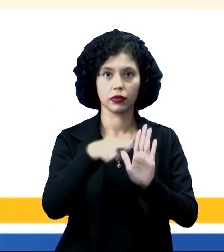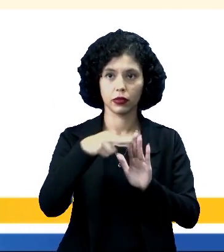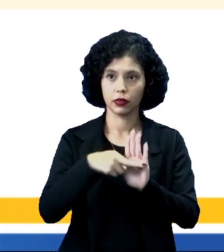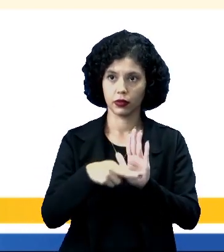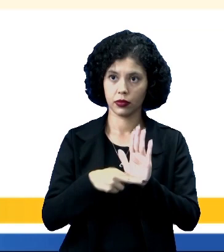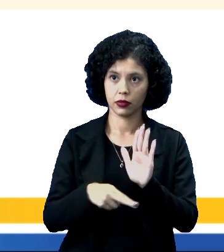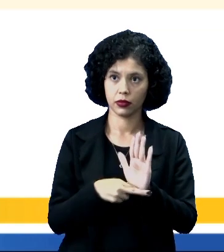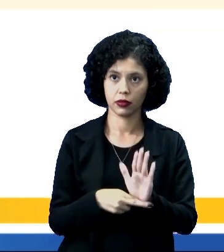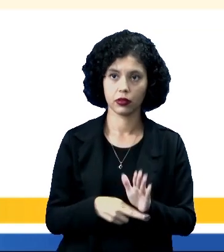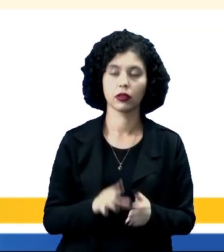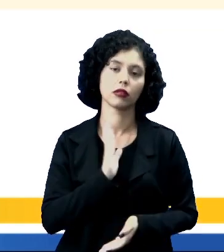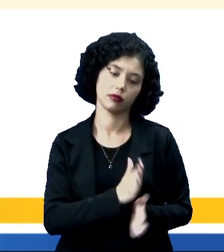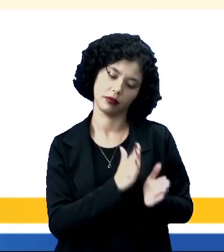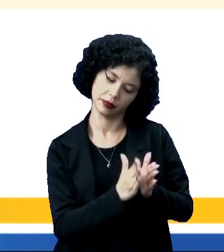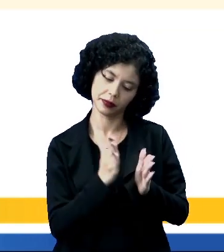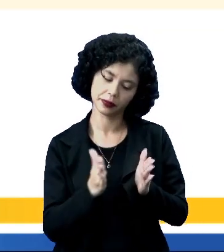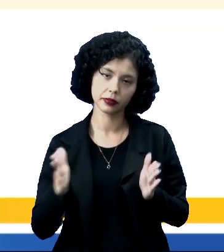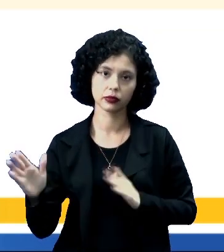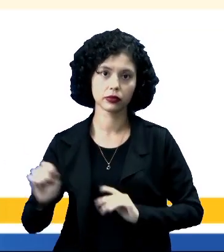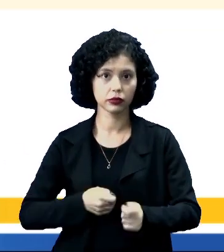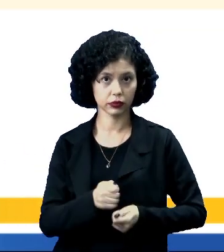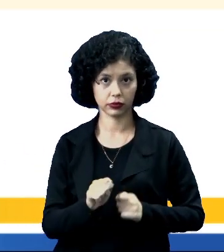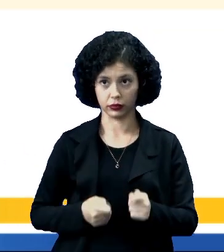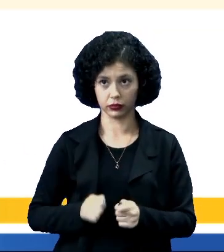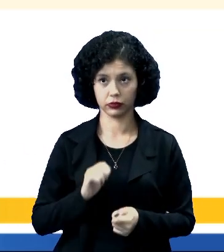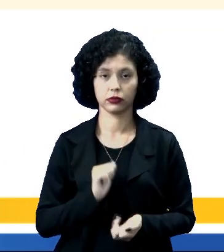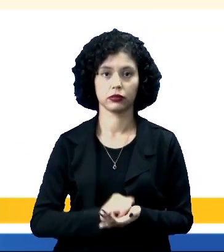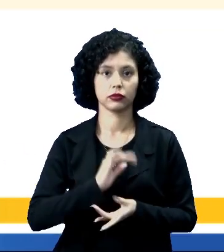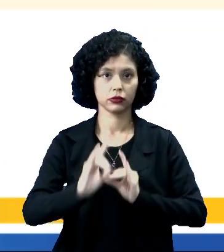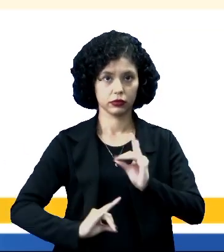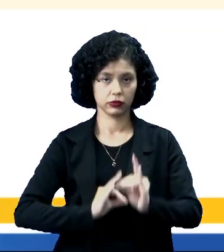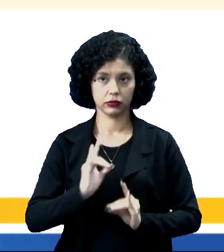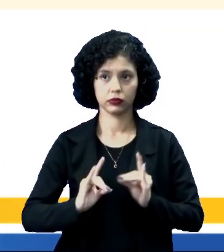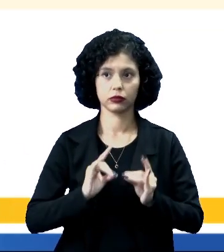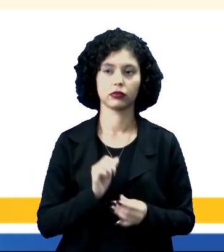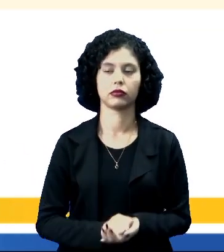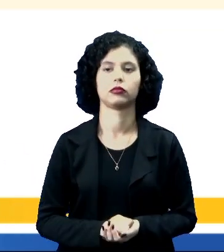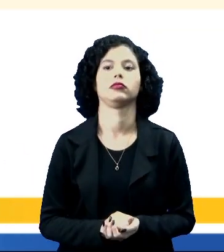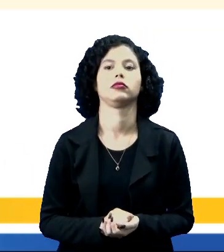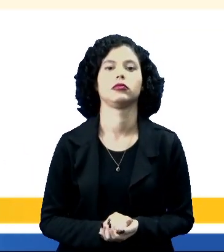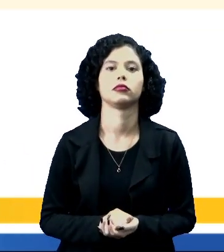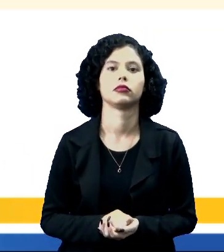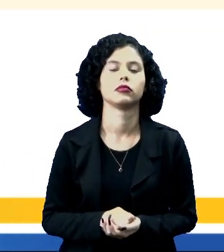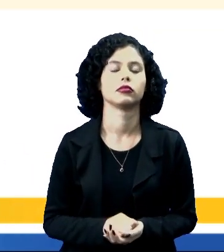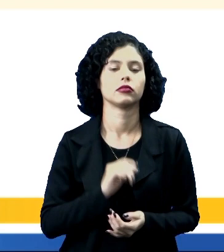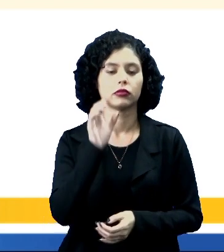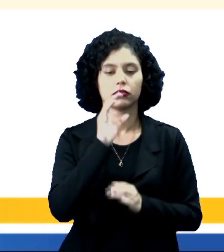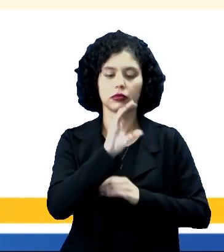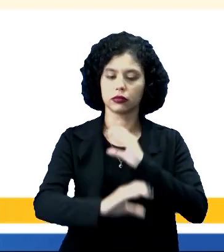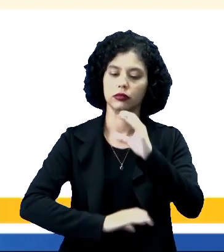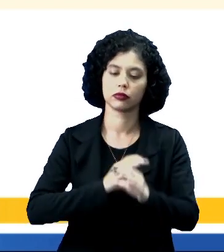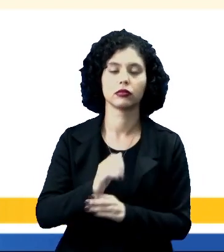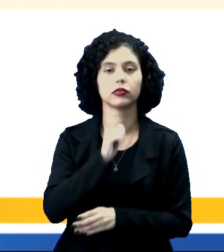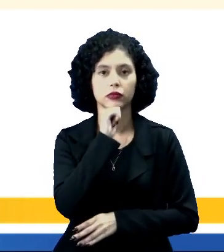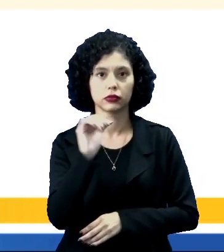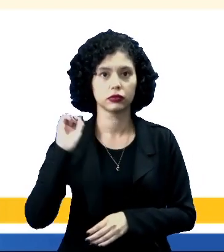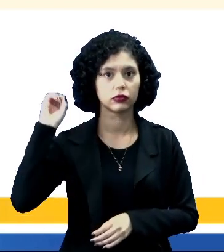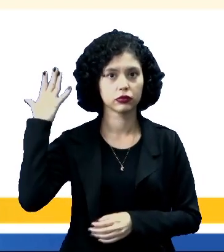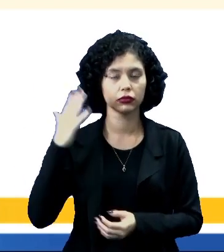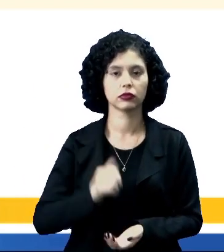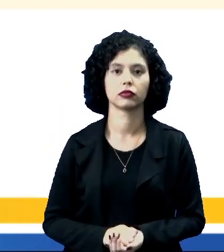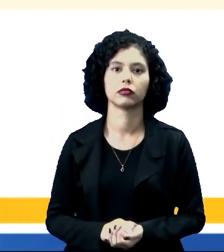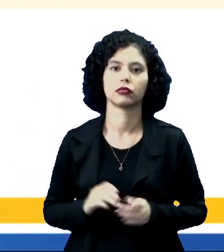comum de eventos que são controlados por hormônios ou seja para que eu ciclo menstrual aconteça